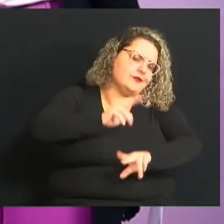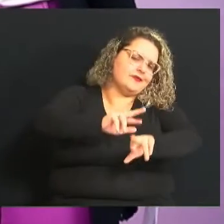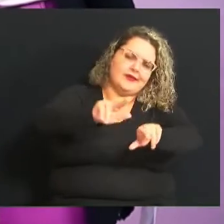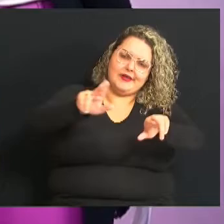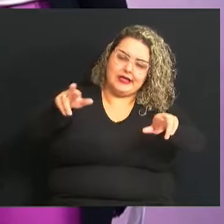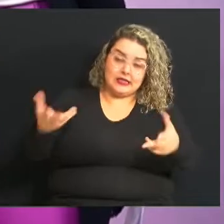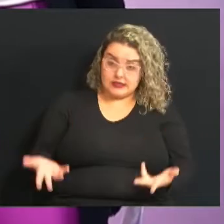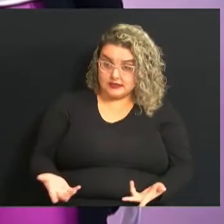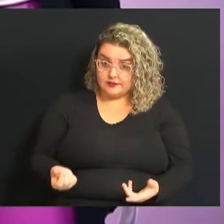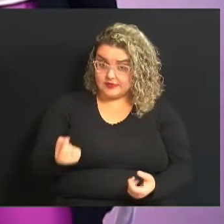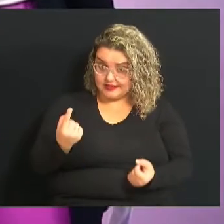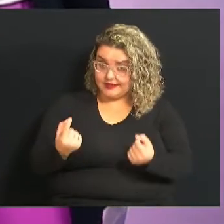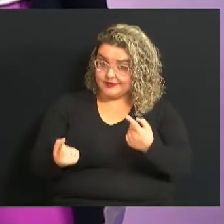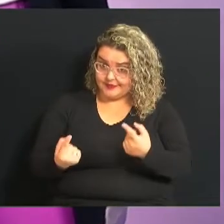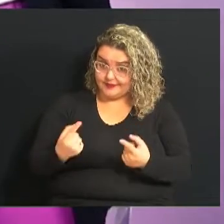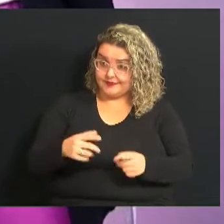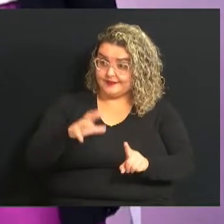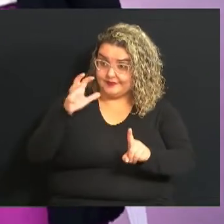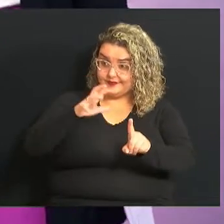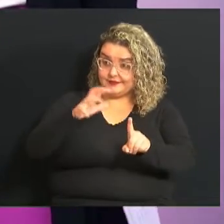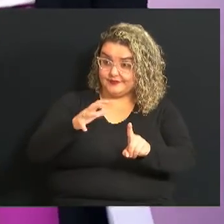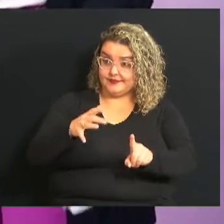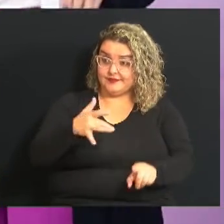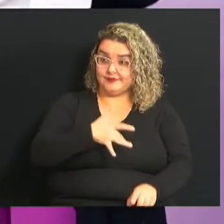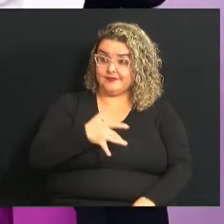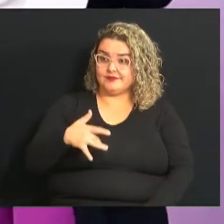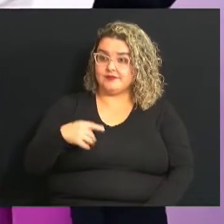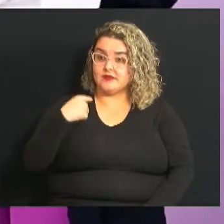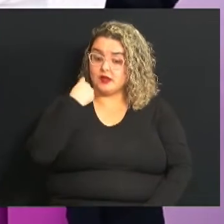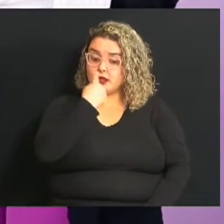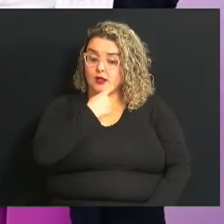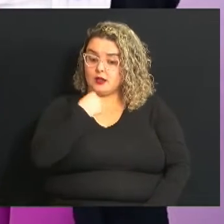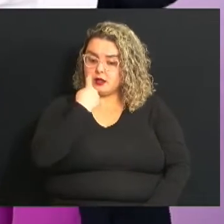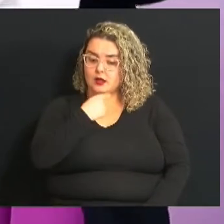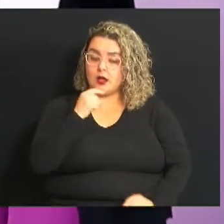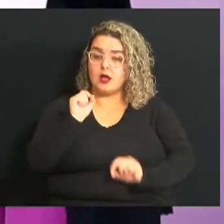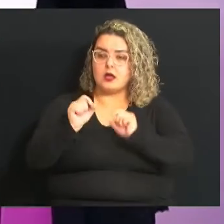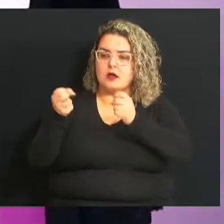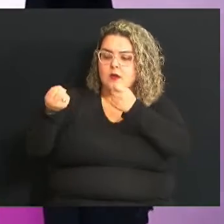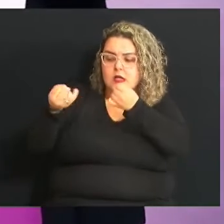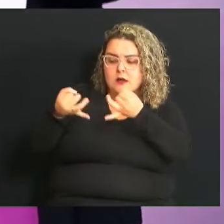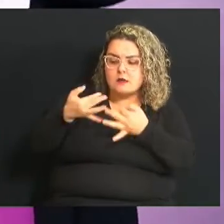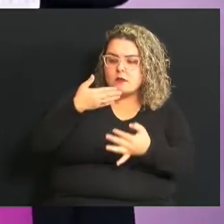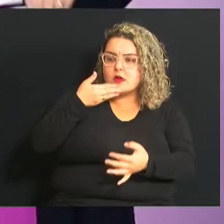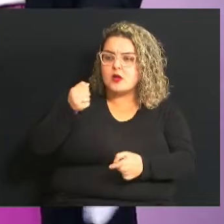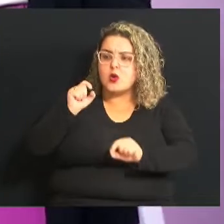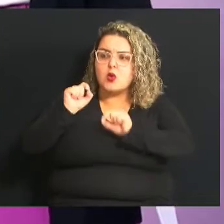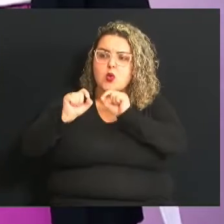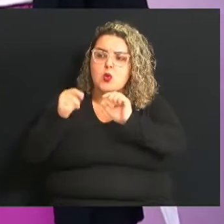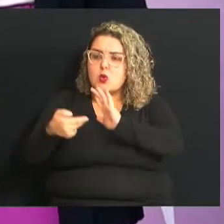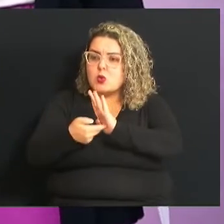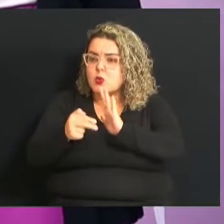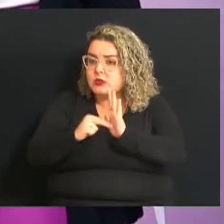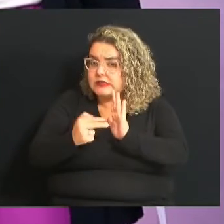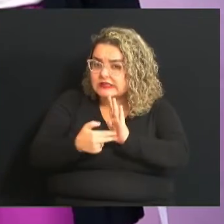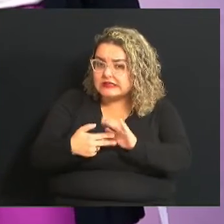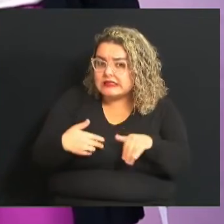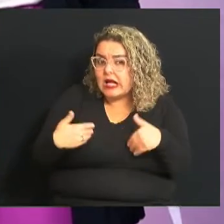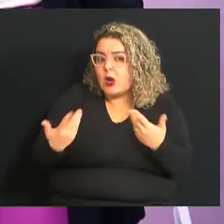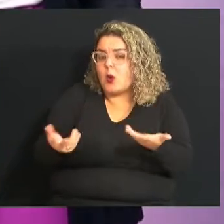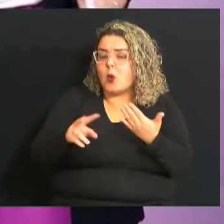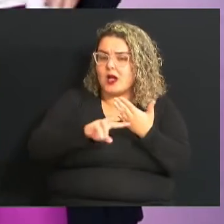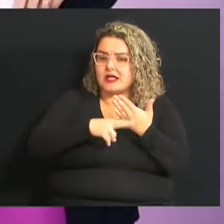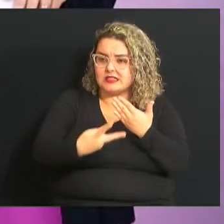mas algumas têm afetado até, olha só, a saúde bucal. Quem vai explicar melhor o que isso significa, quais são essas sequelas